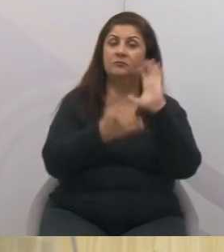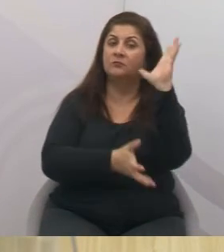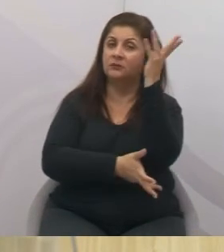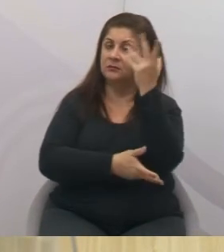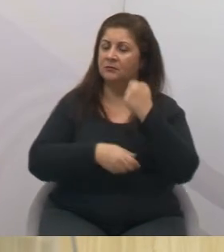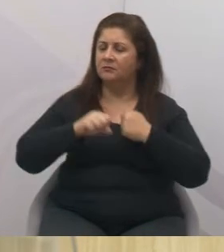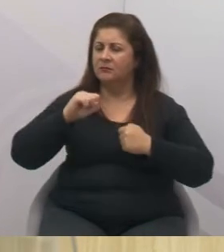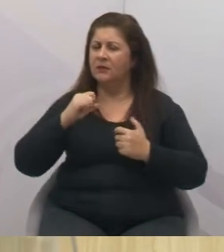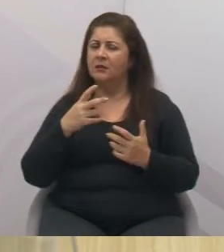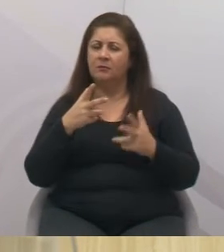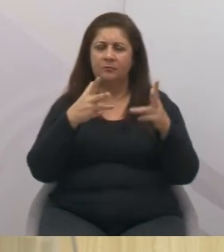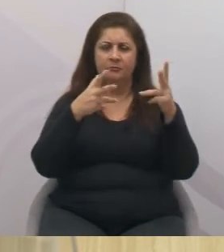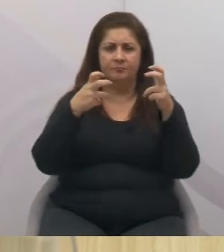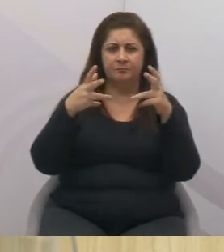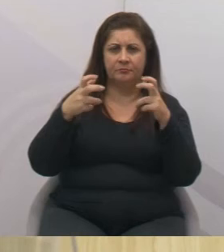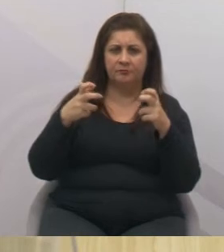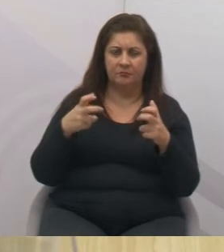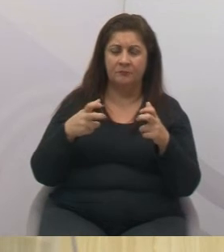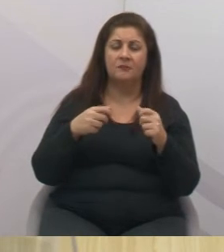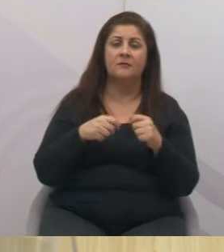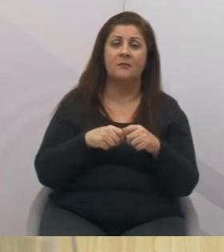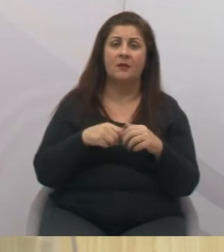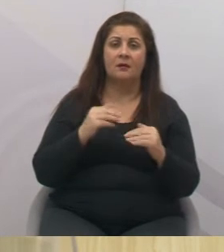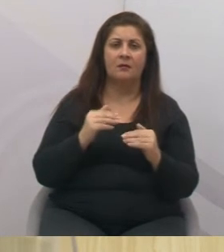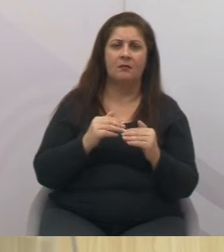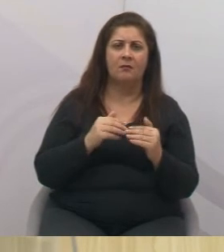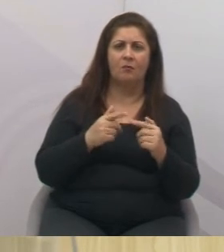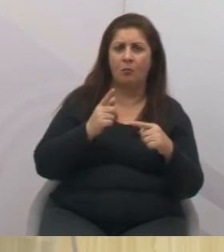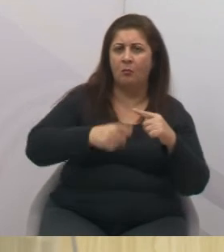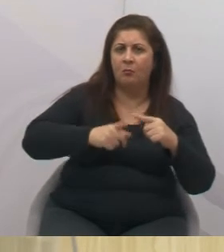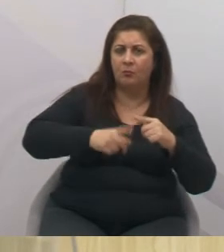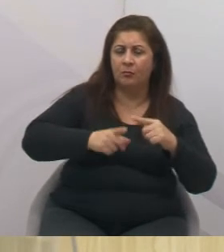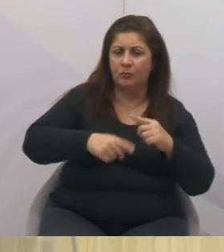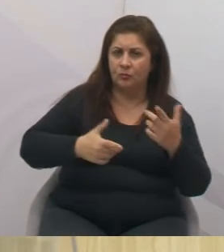que o material constante no processo ambiental